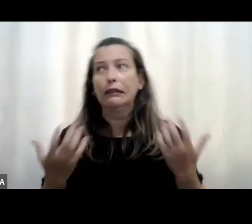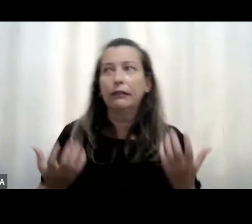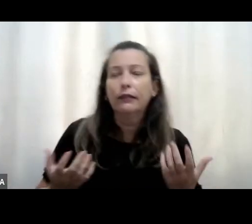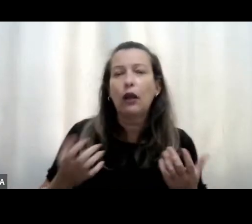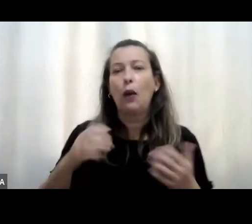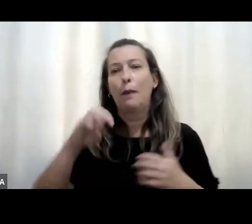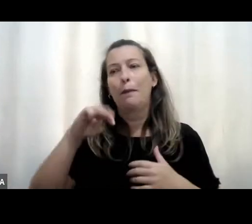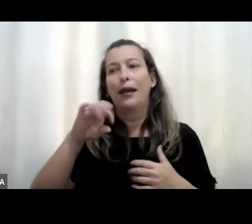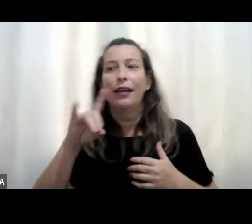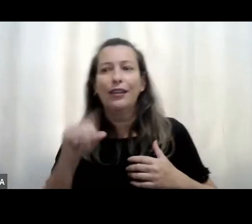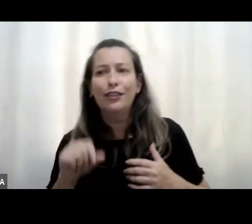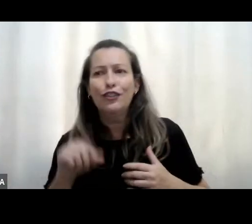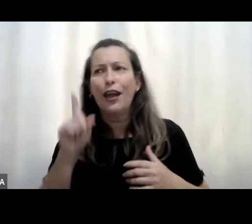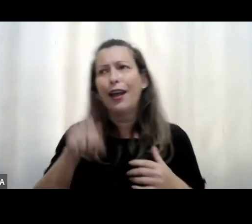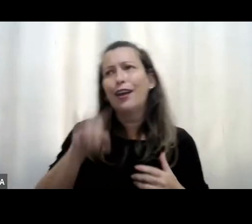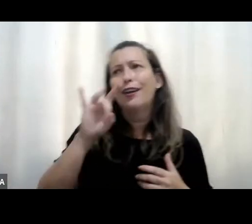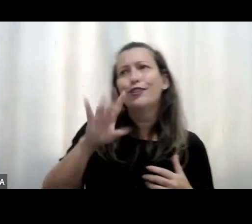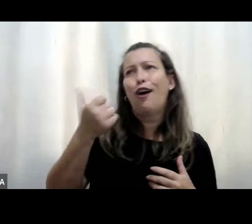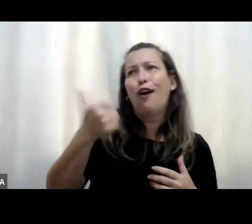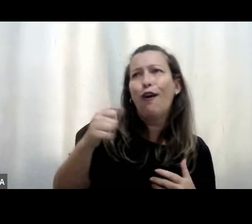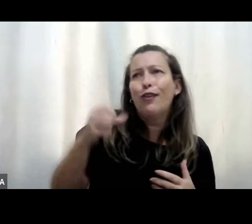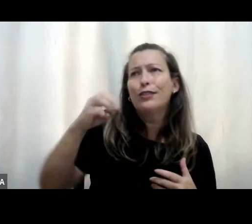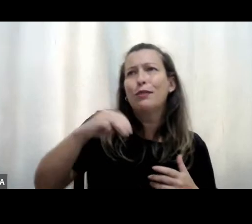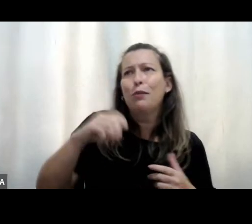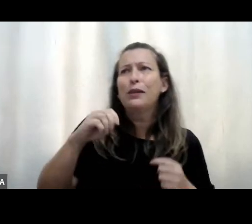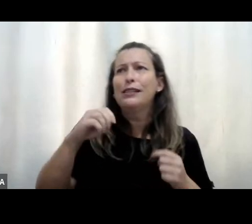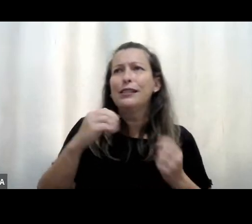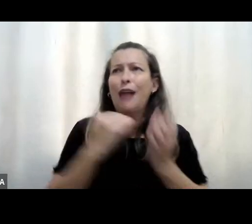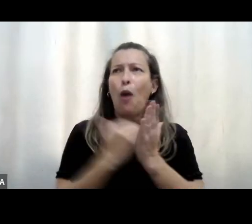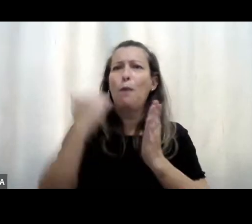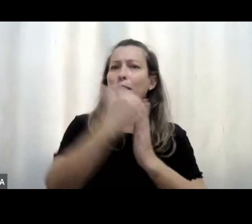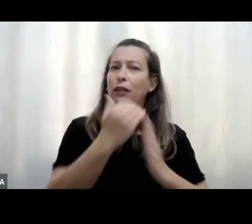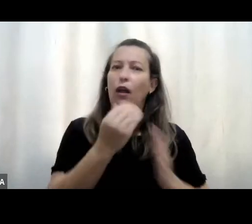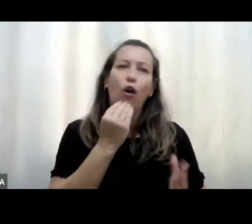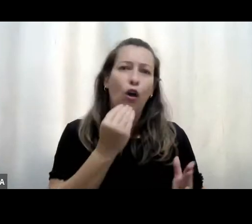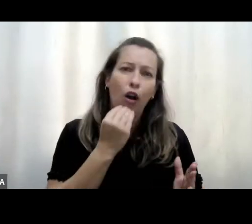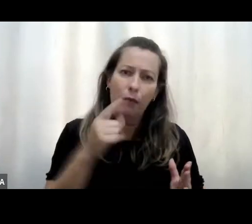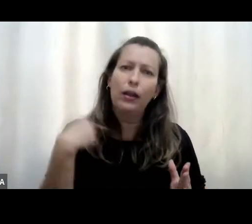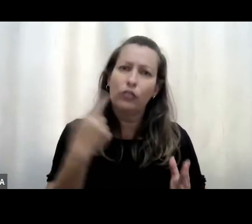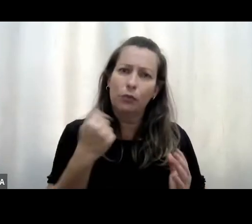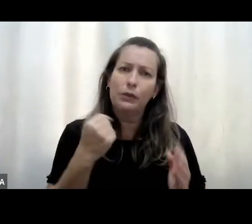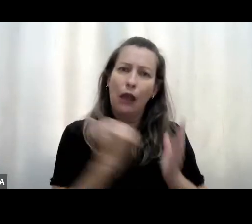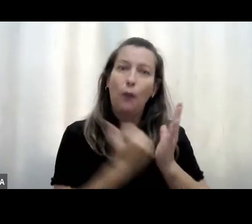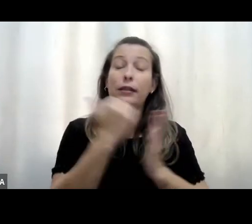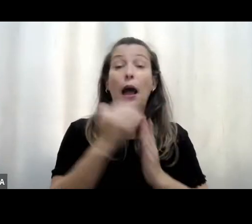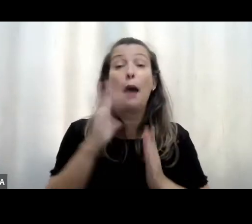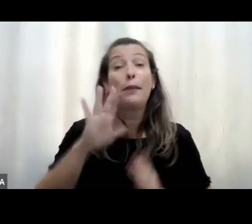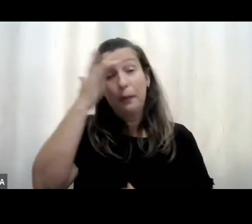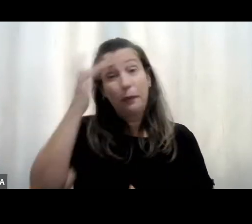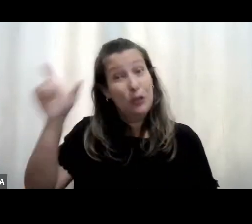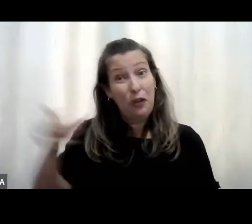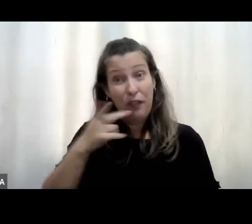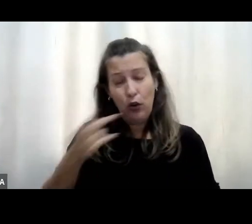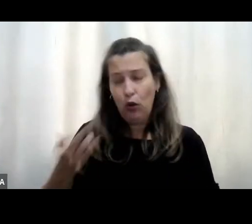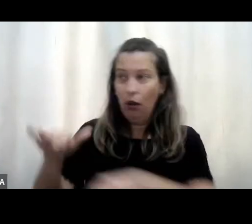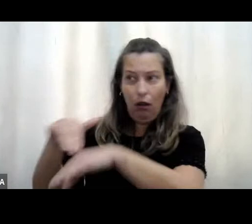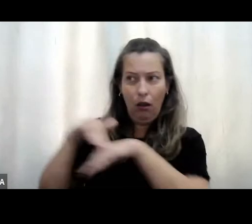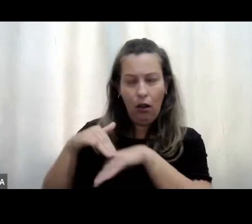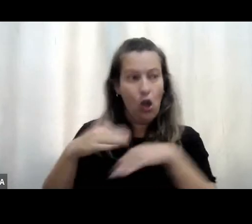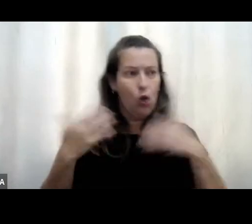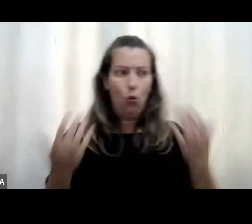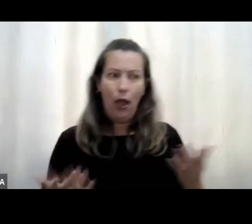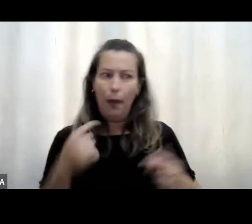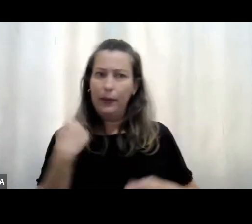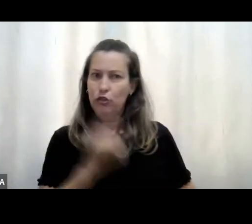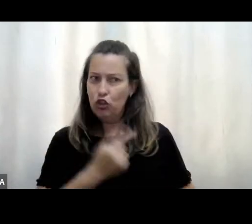de permanência é só 11 minutos, a gente tem que aumentar isso. Claro que a gente tem que aumentar, mas alguém falou. Mas a gente tem uma média de permanência de